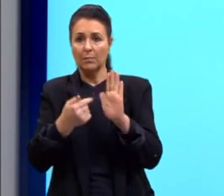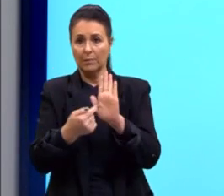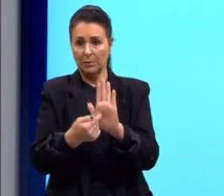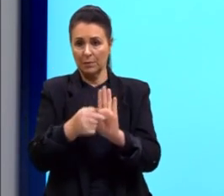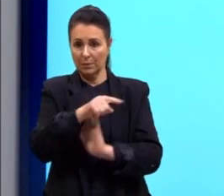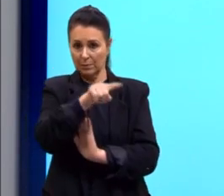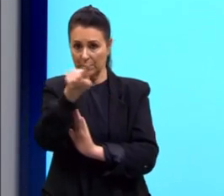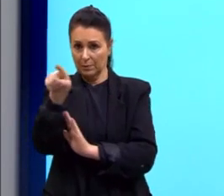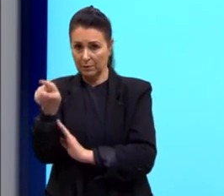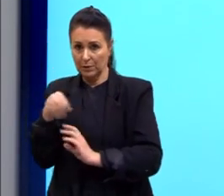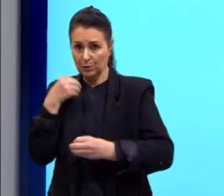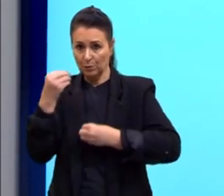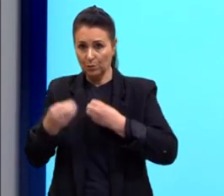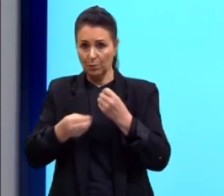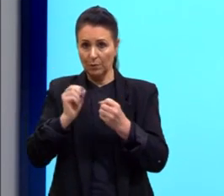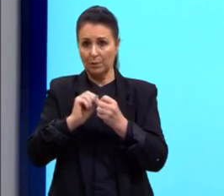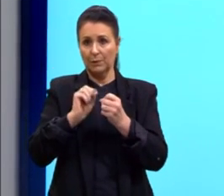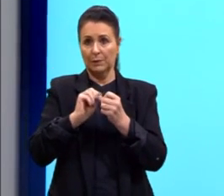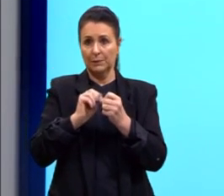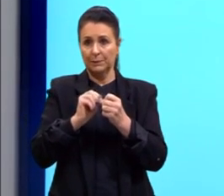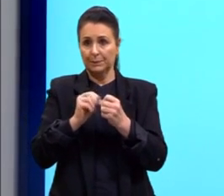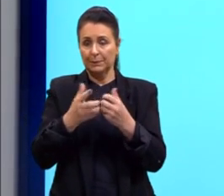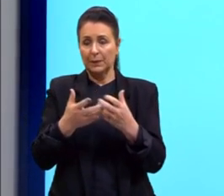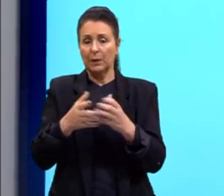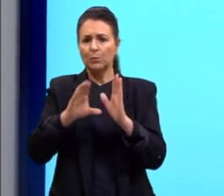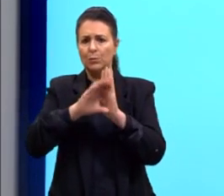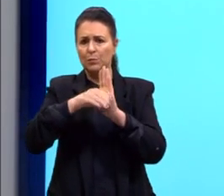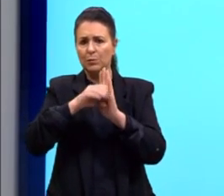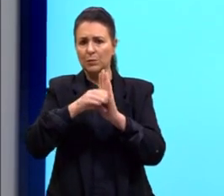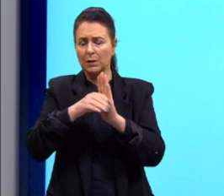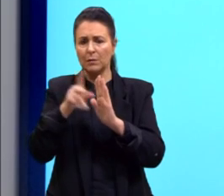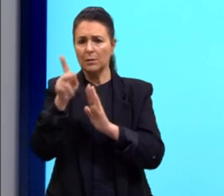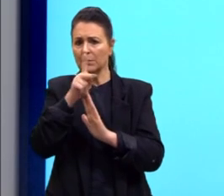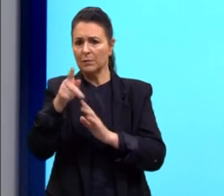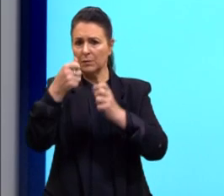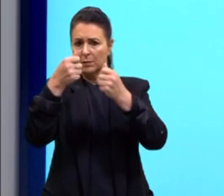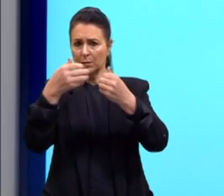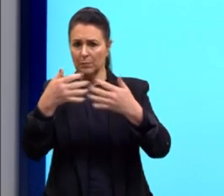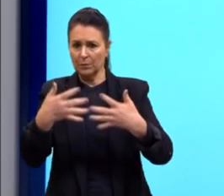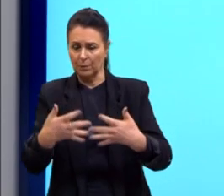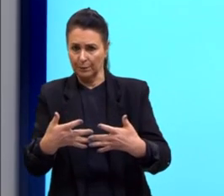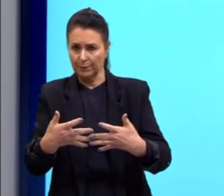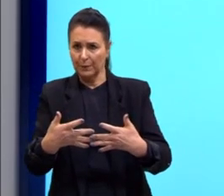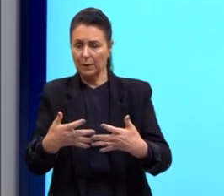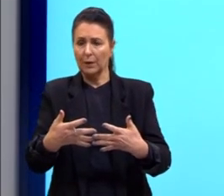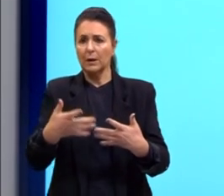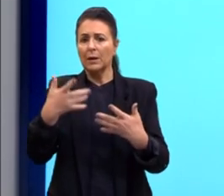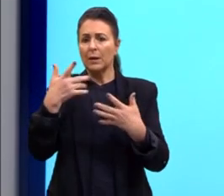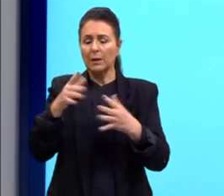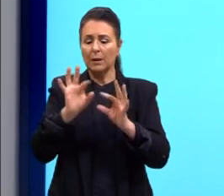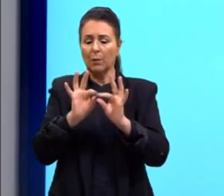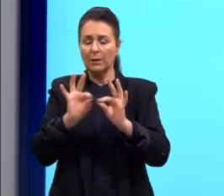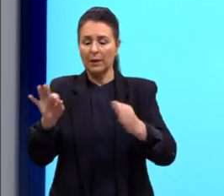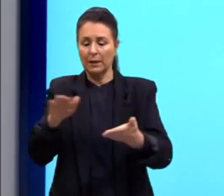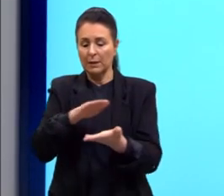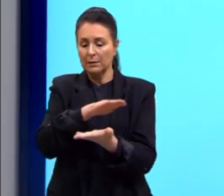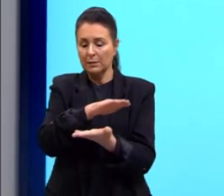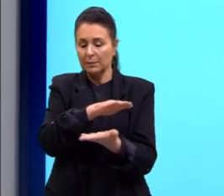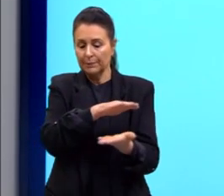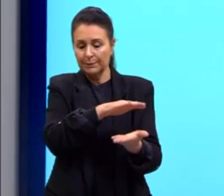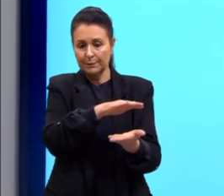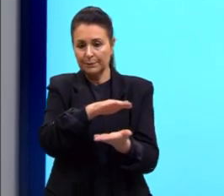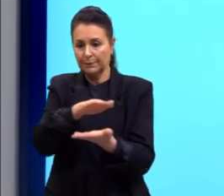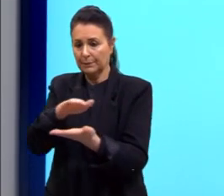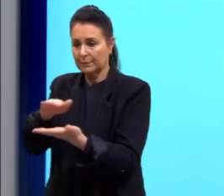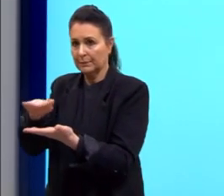ilustrar para vocês de Fato né todos esses conceitos aí que nós vimos então dadas as retas paralelas r